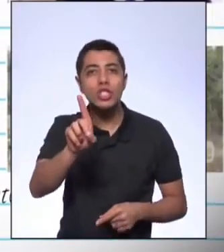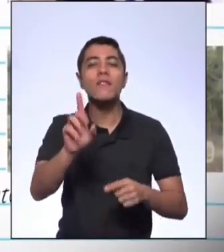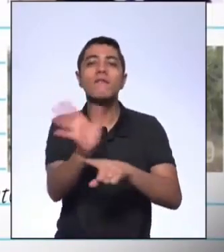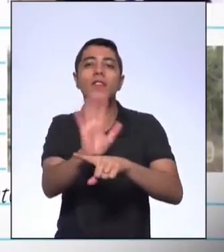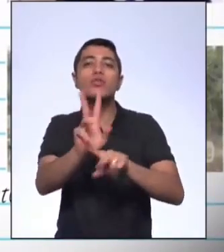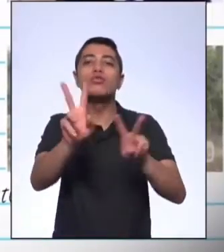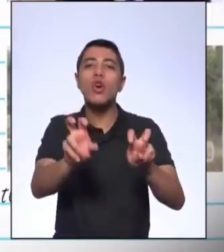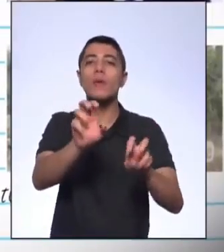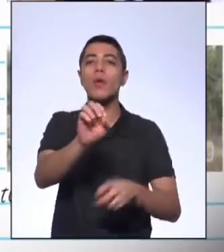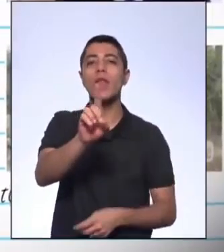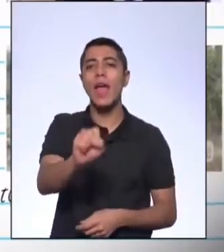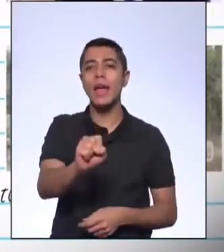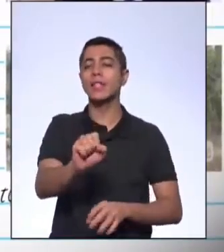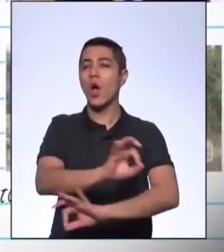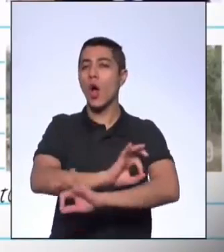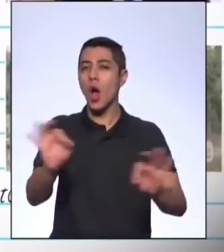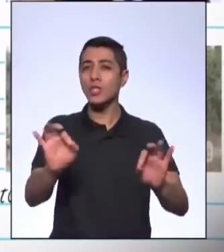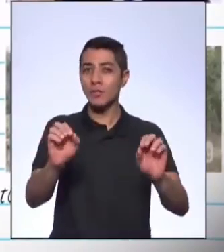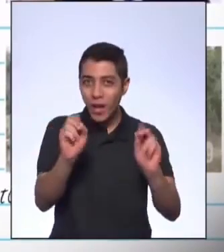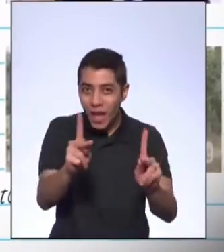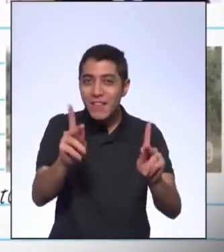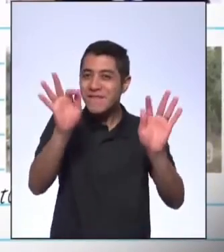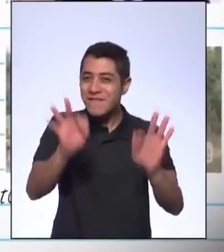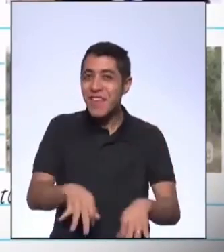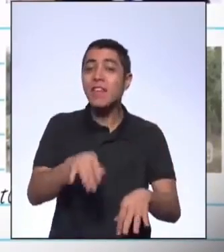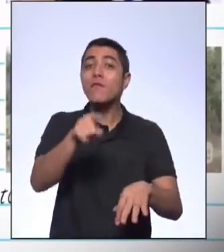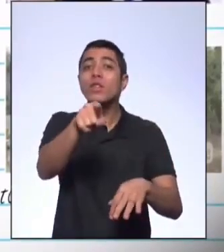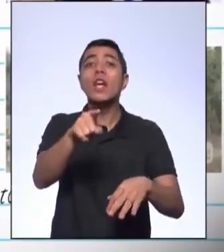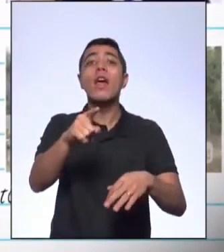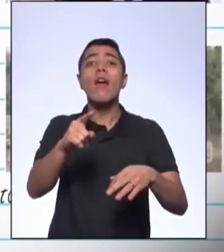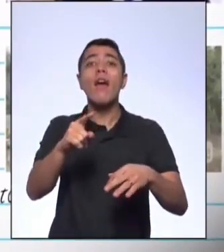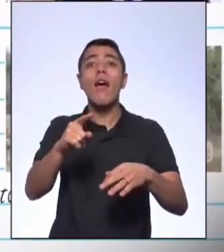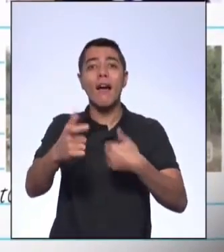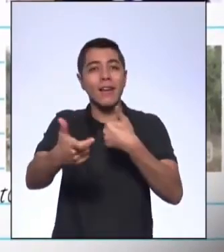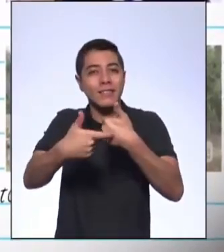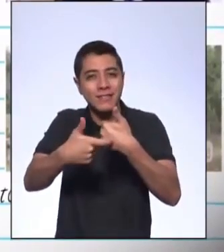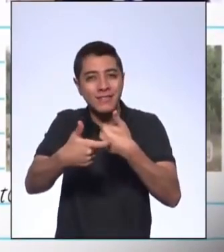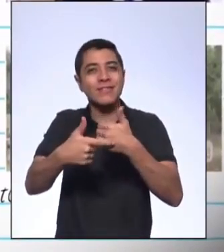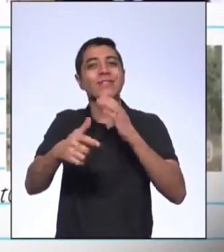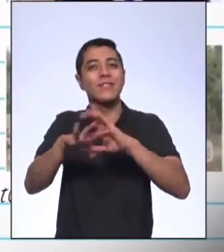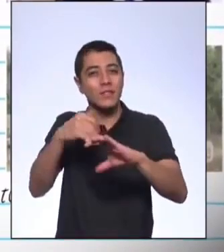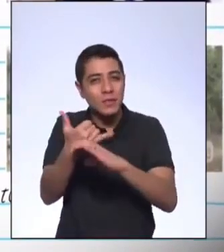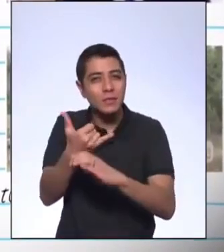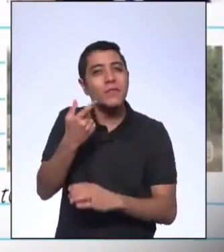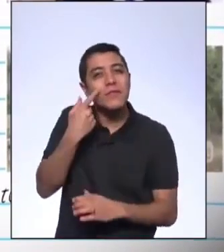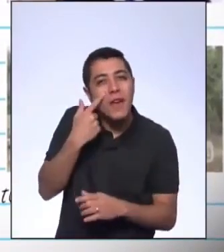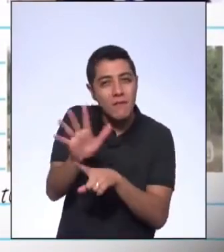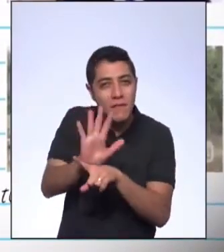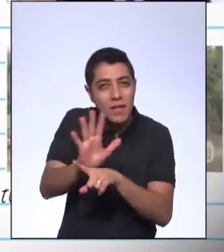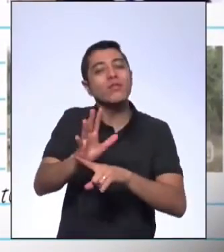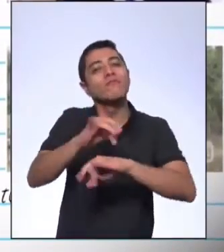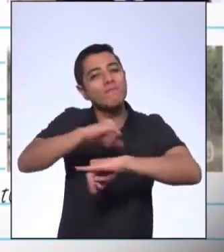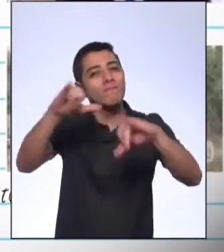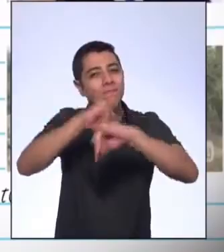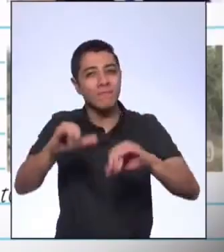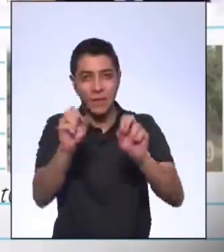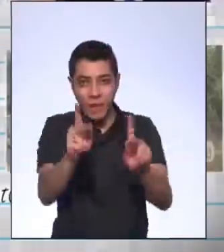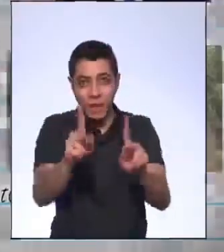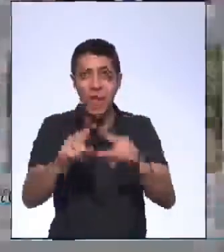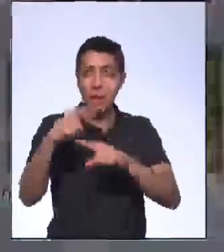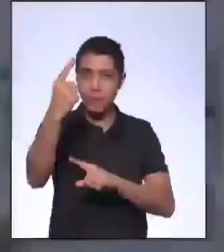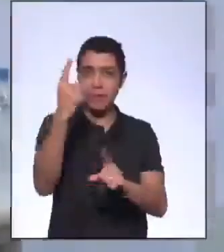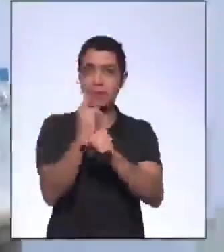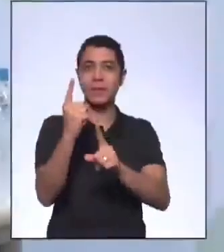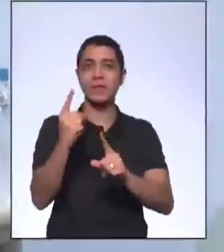DS é isso ficamos por aqui não deixe de assinar nosso canal nos ajudar a disseminar informação pelo país até a próxima